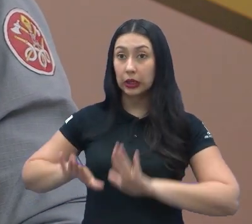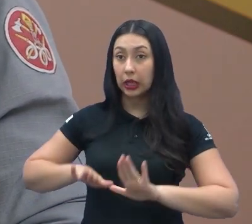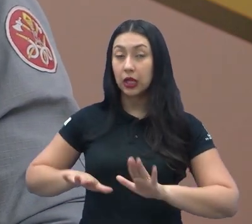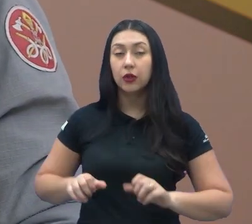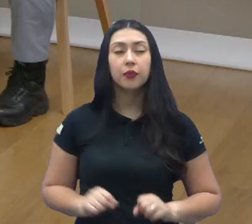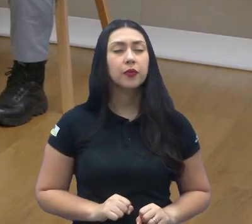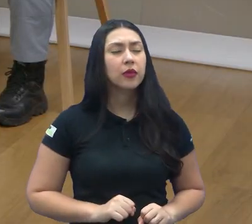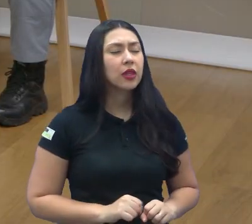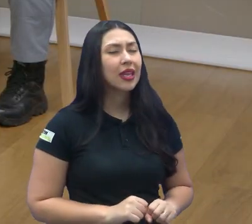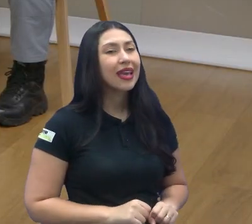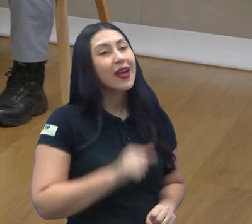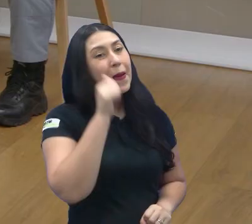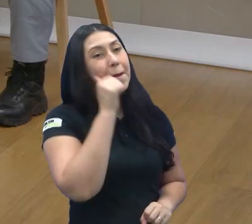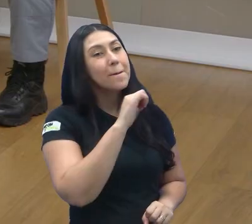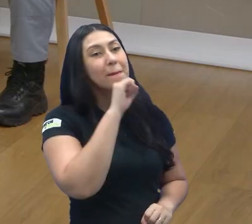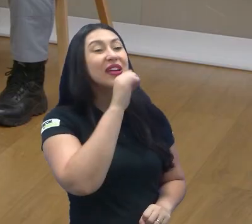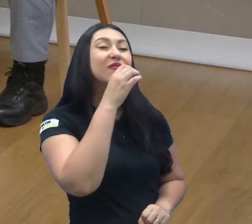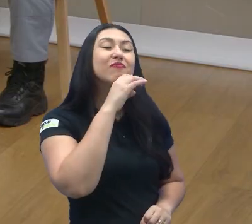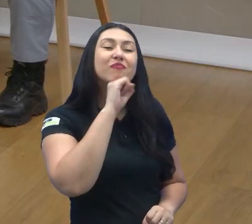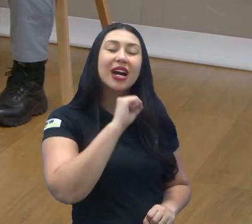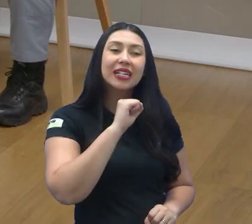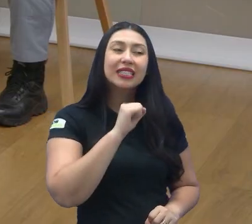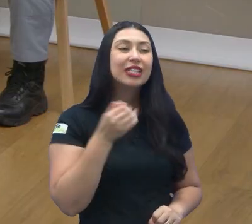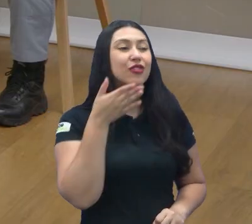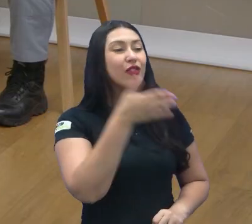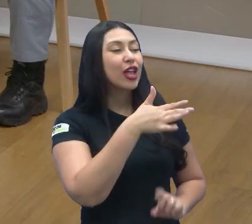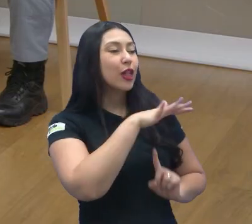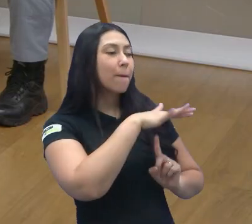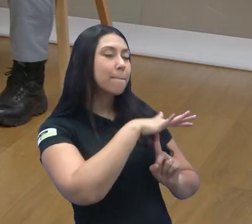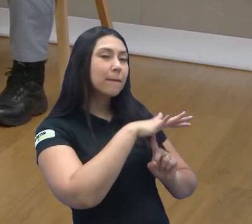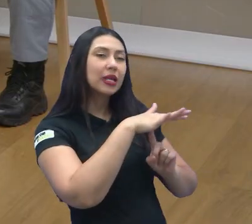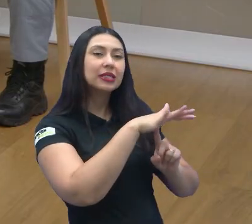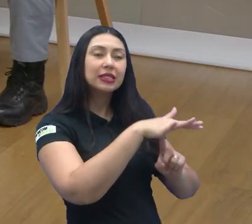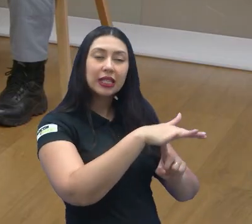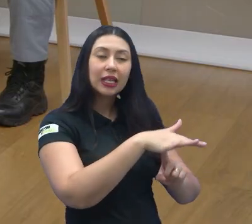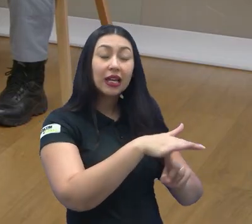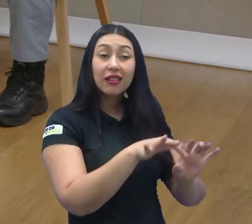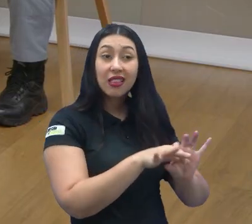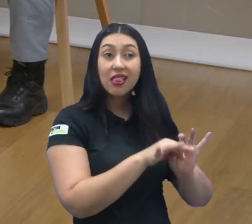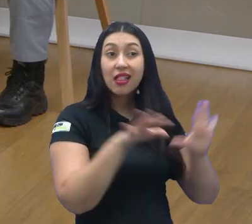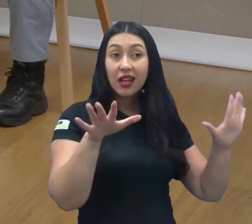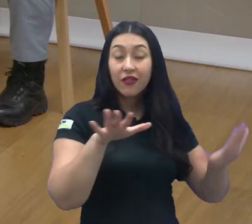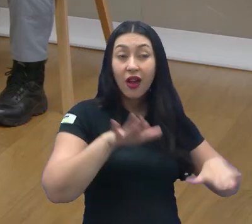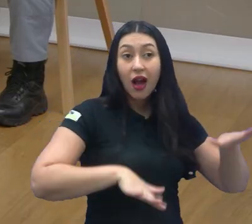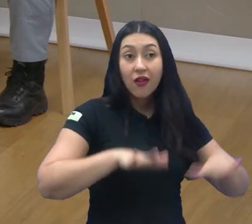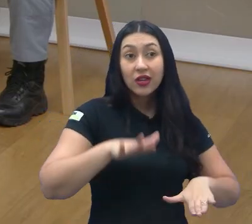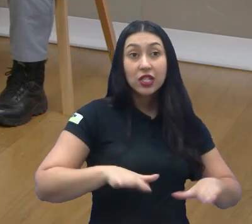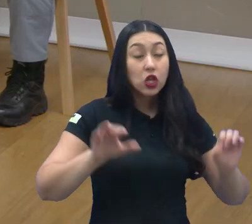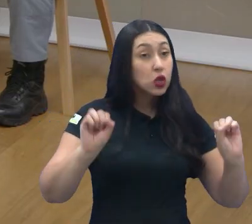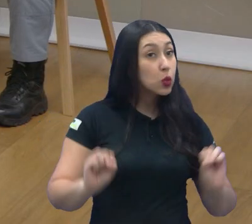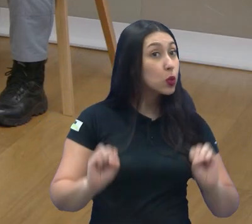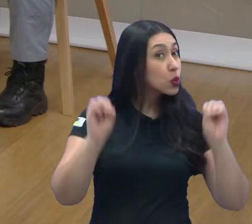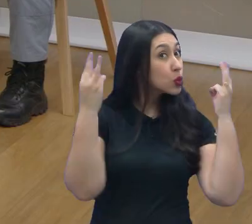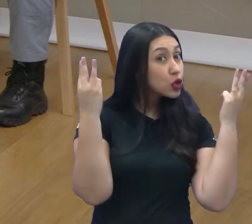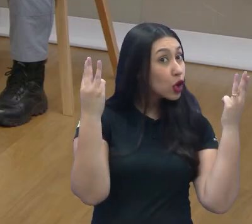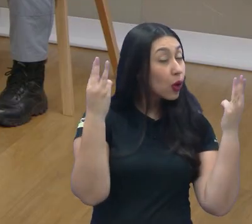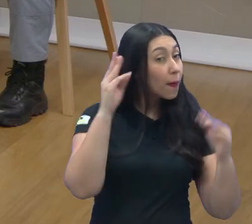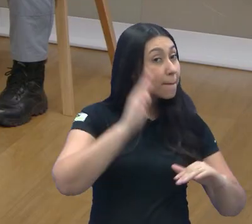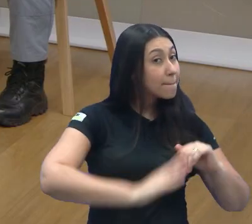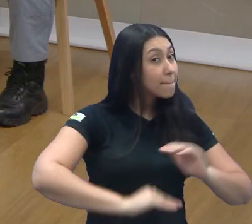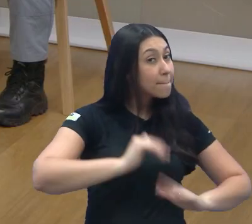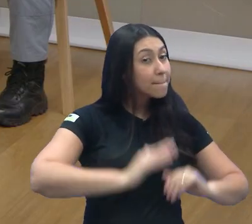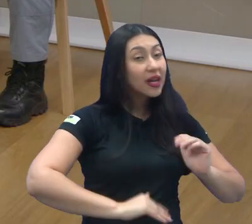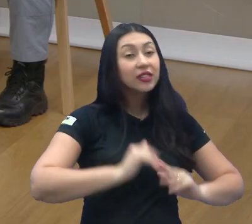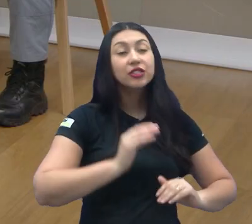quando os pais chegam em um espaço público, por exemplo, um parque, uma praça, ou até mesmo um show, uma atividade pública, quais